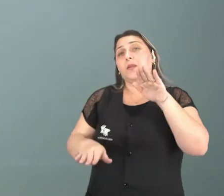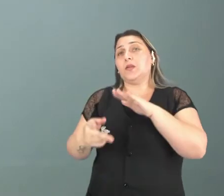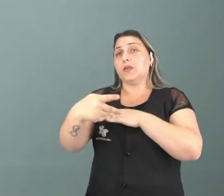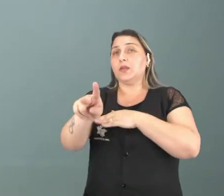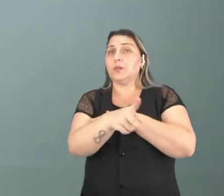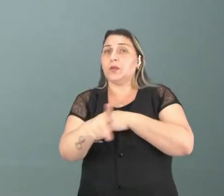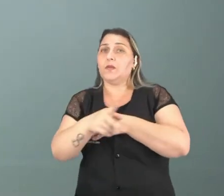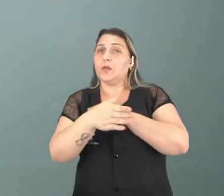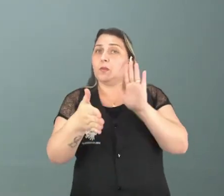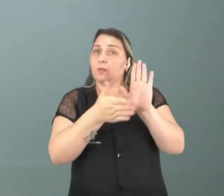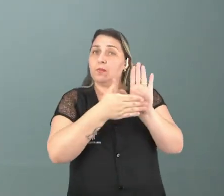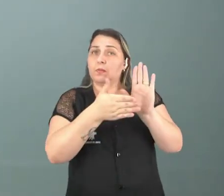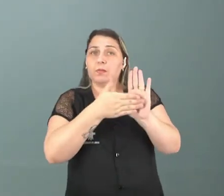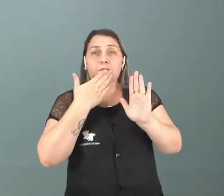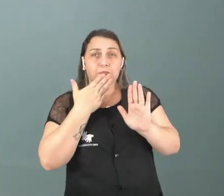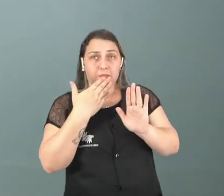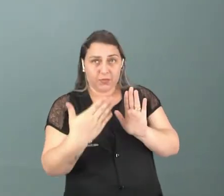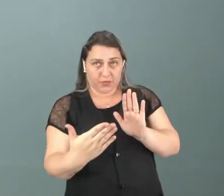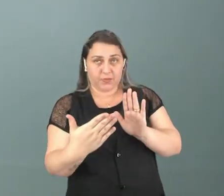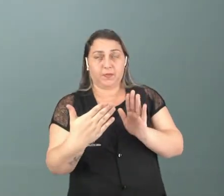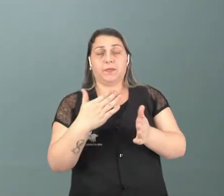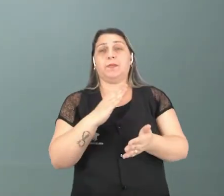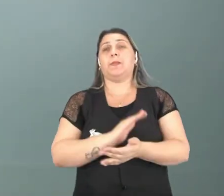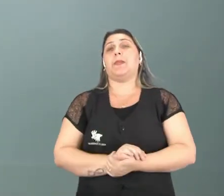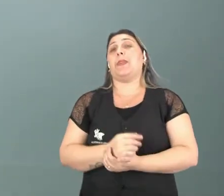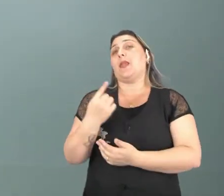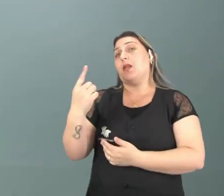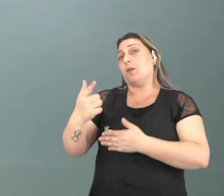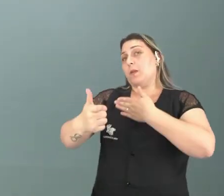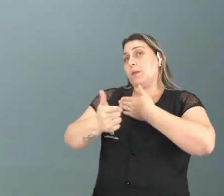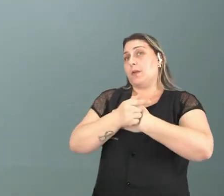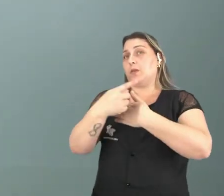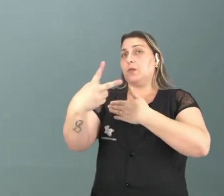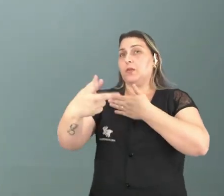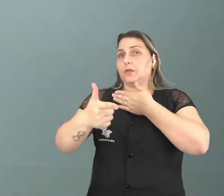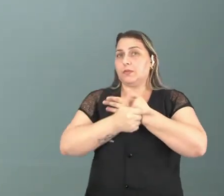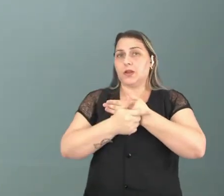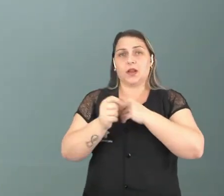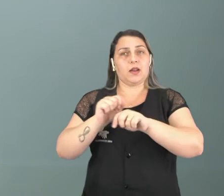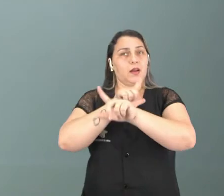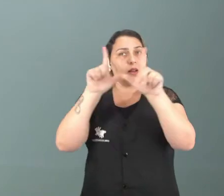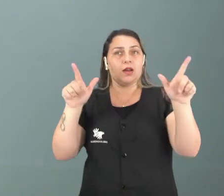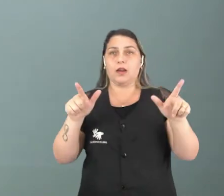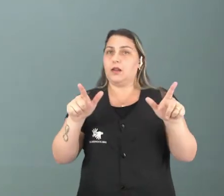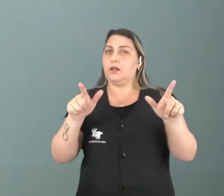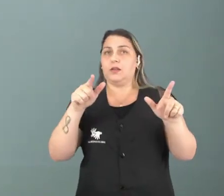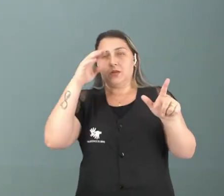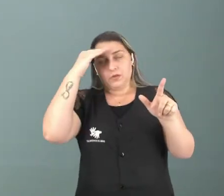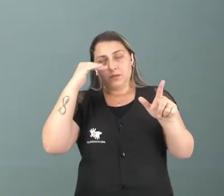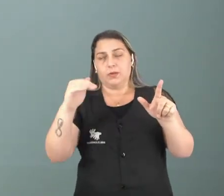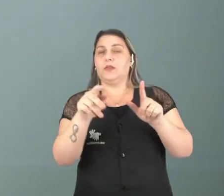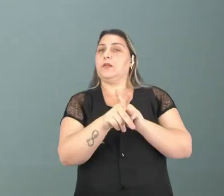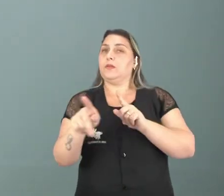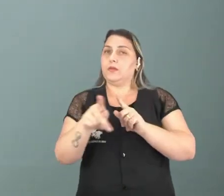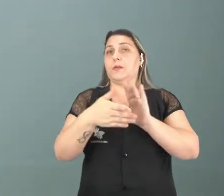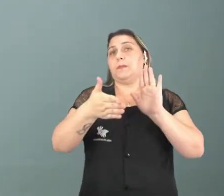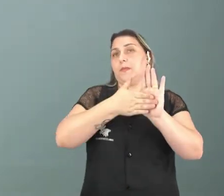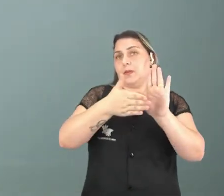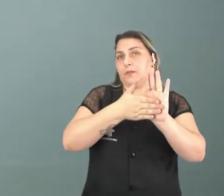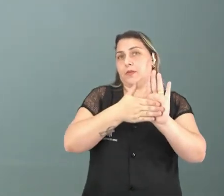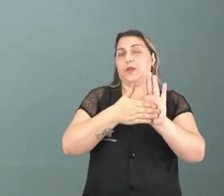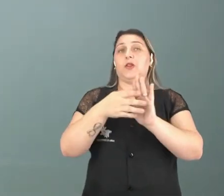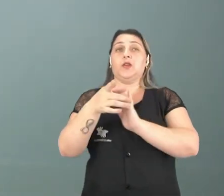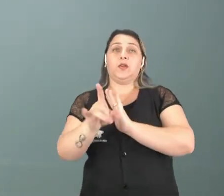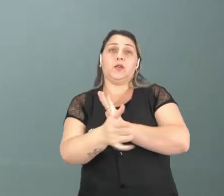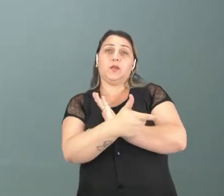professor propor, tá? Se ele pedir lá só de uma folha ou de 2, aí é claro, você vai seguir de acordo com o que o seu professor propõe. Só